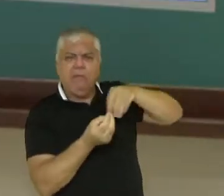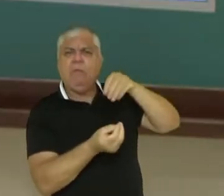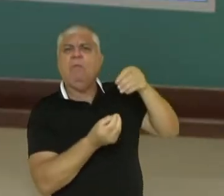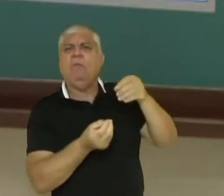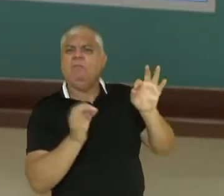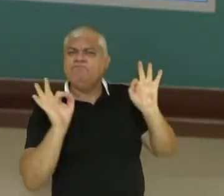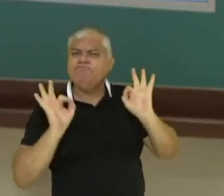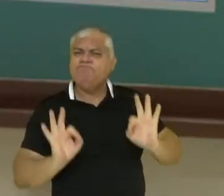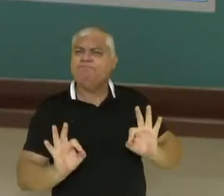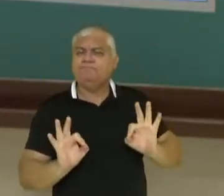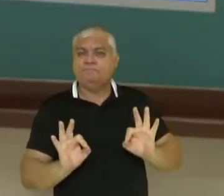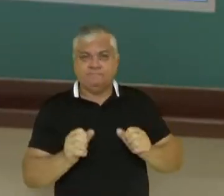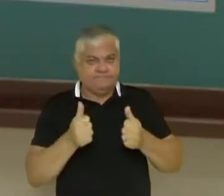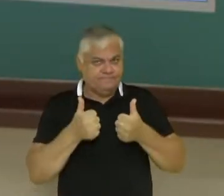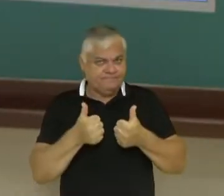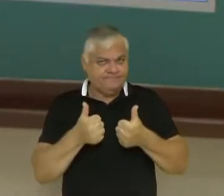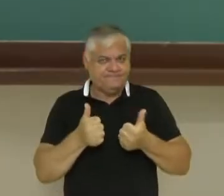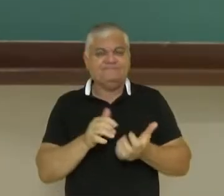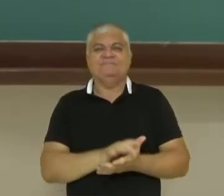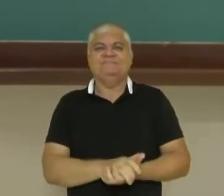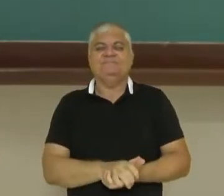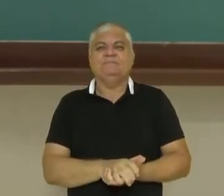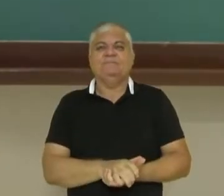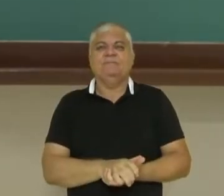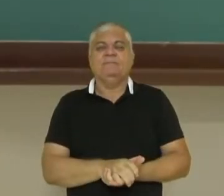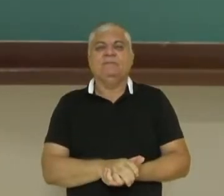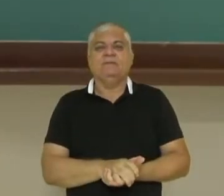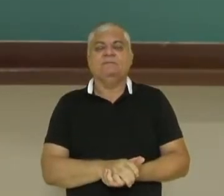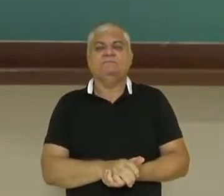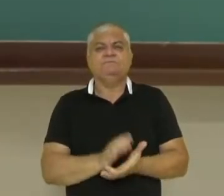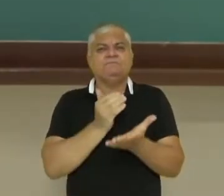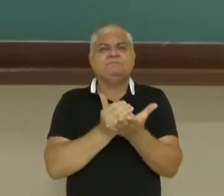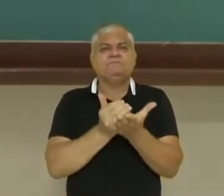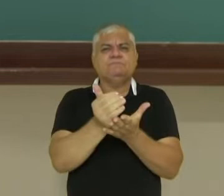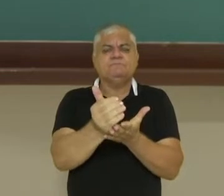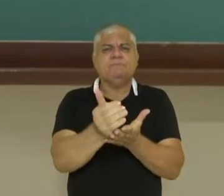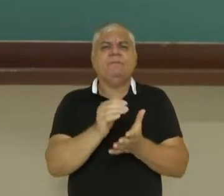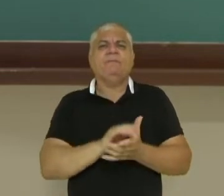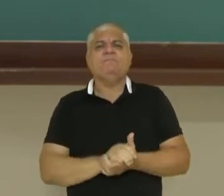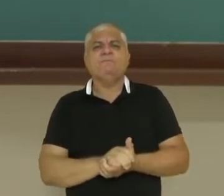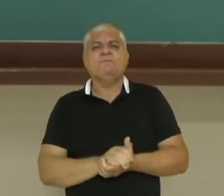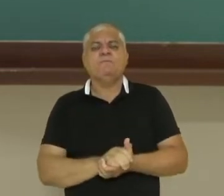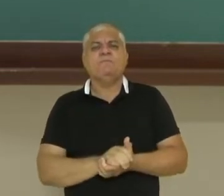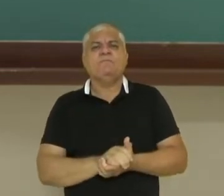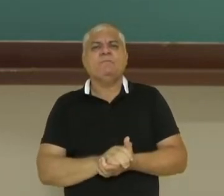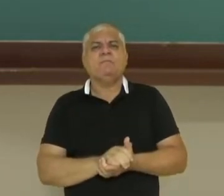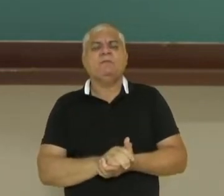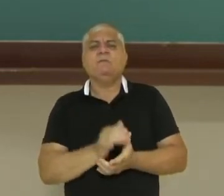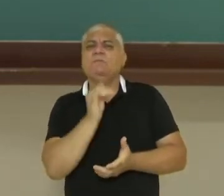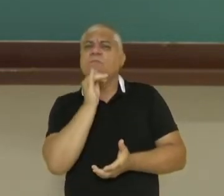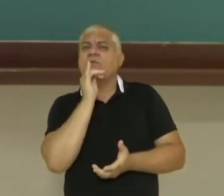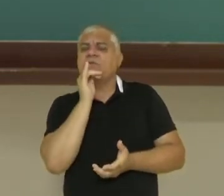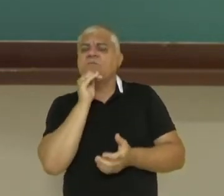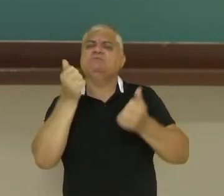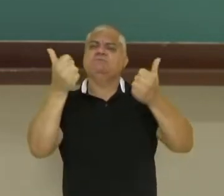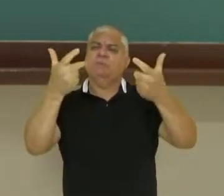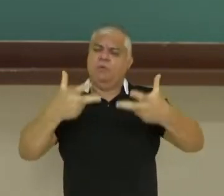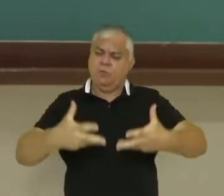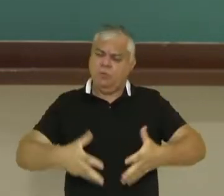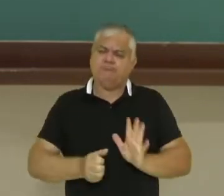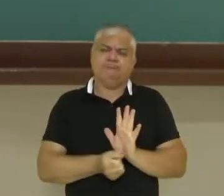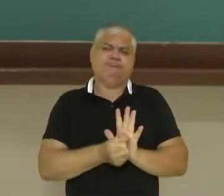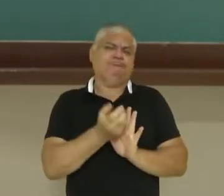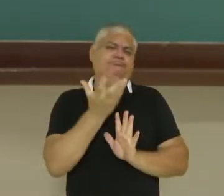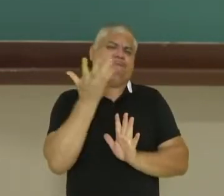Beleza? Tranquilo, meus queridos? Então, vamos começar por aqui, né? Você sabe, né? A gente já explicou várias